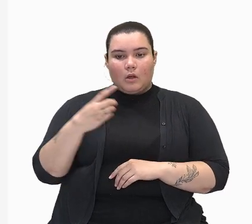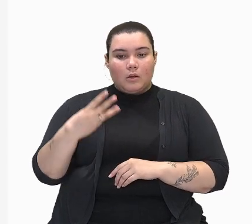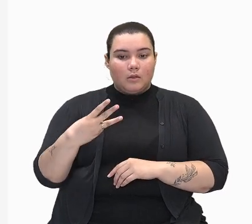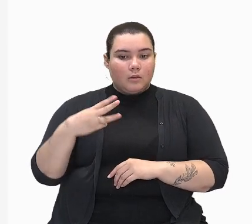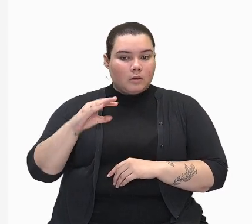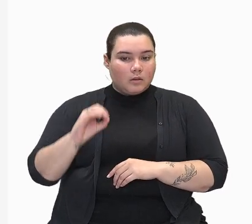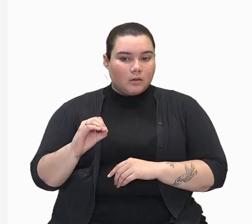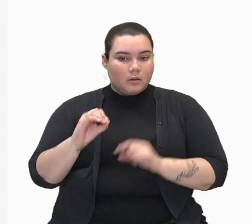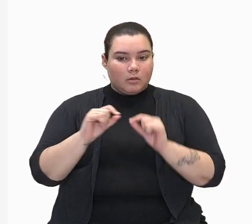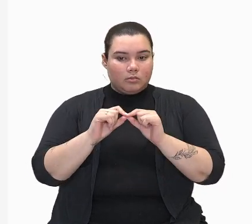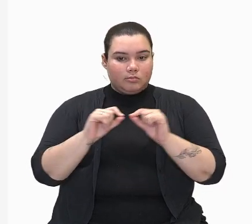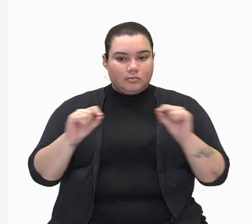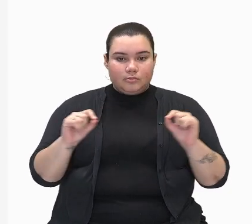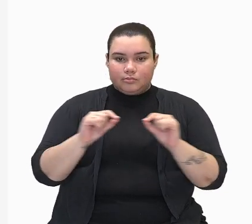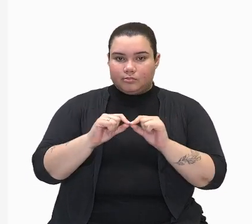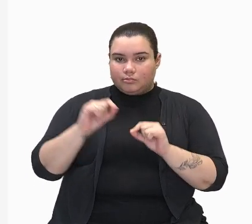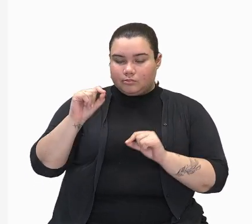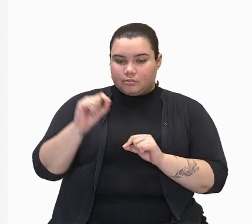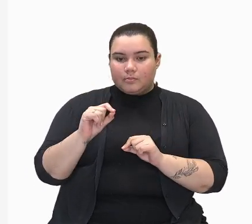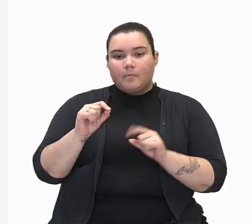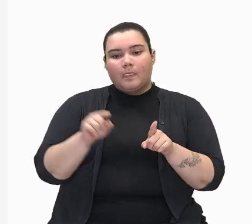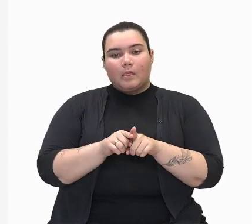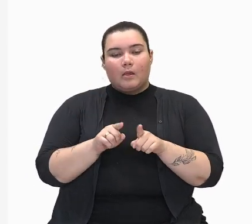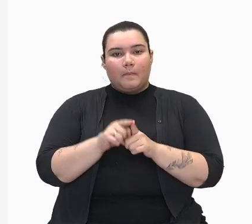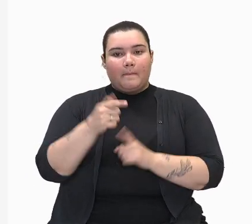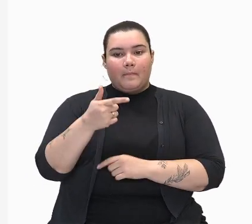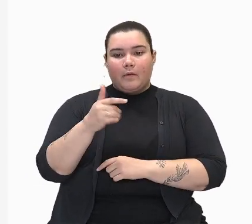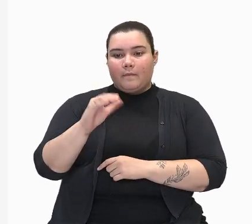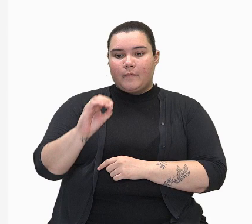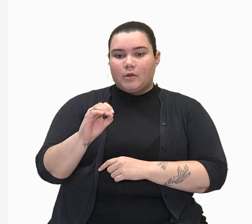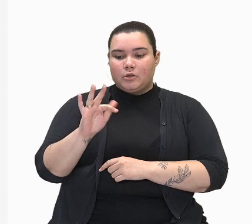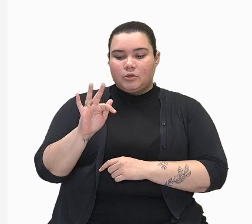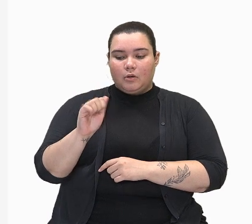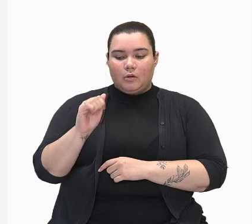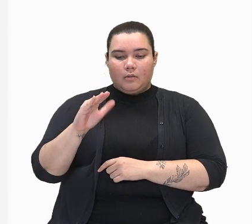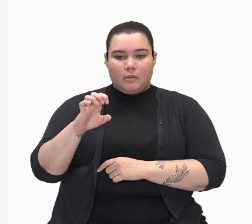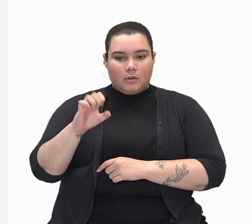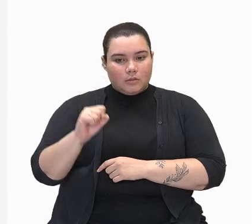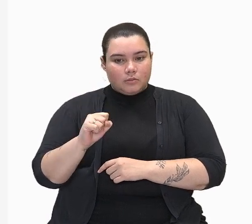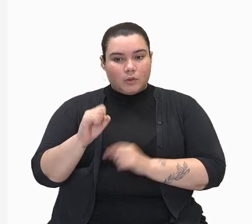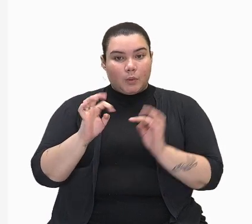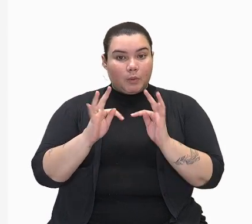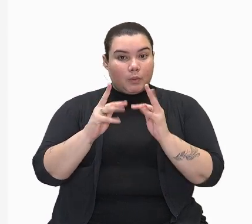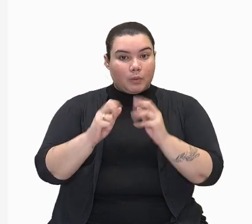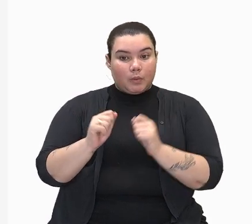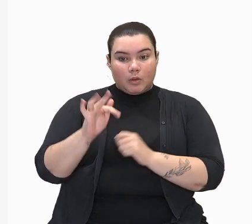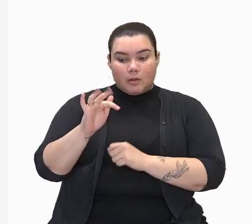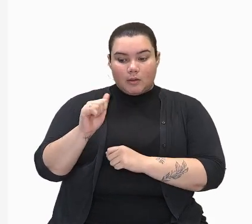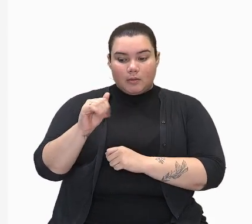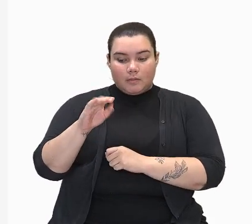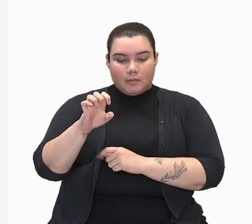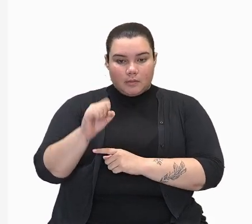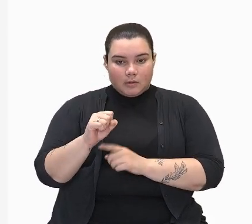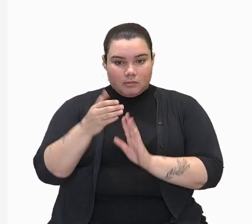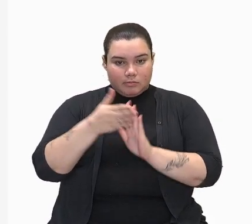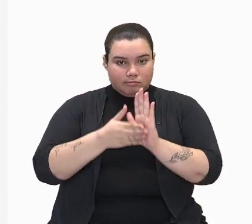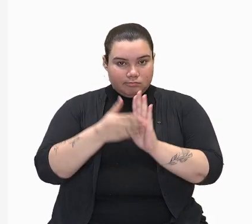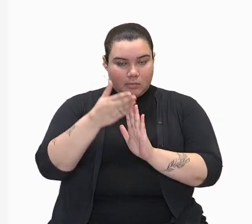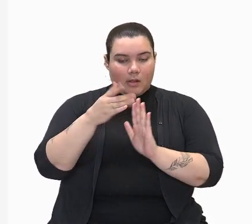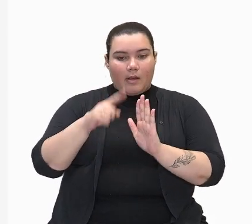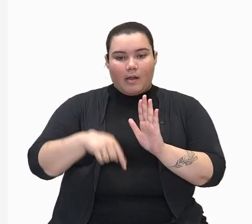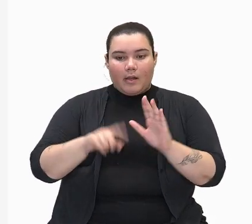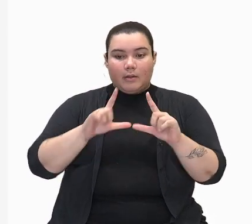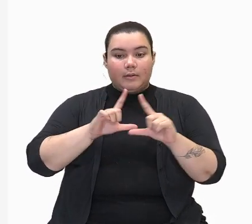30 arestas e 20 faces, né? E todas as suas faces são também triângulos, né? Assim